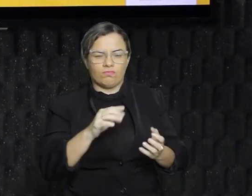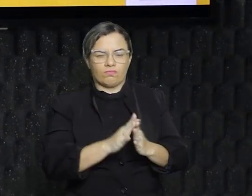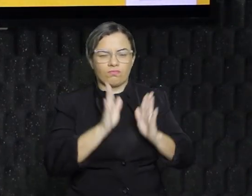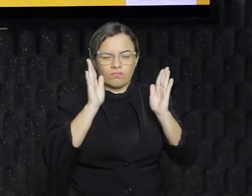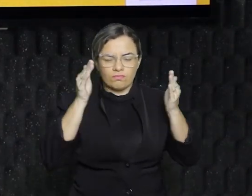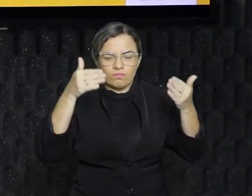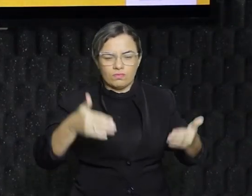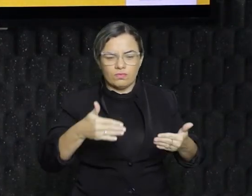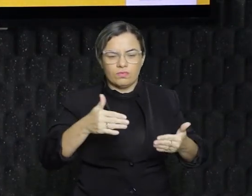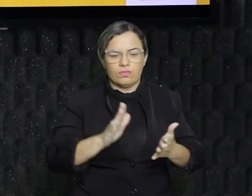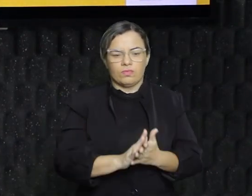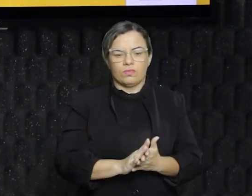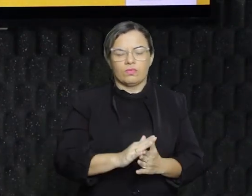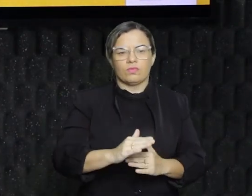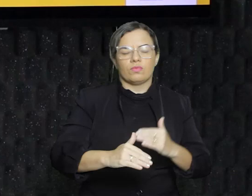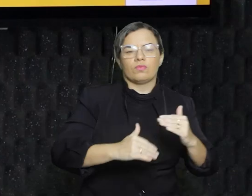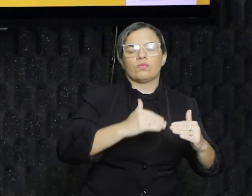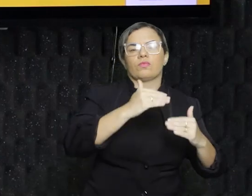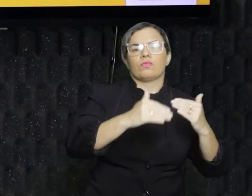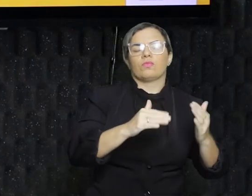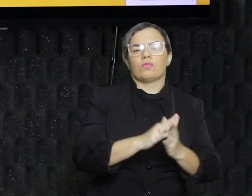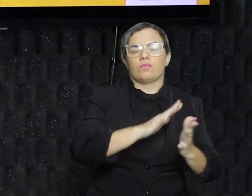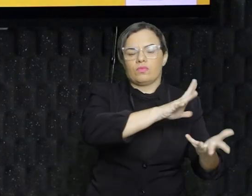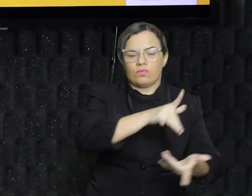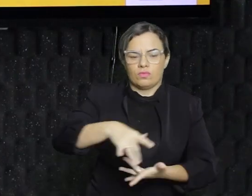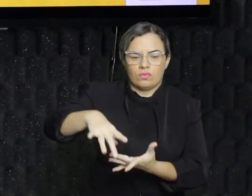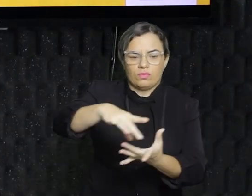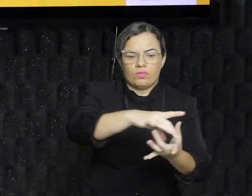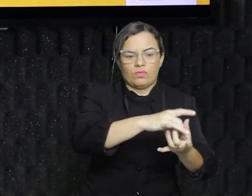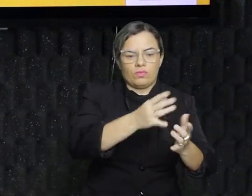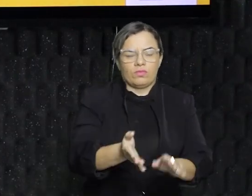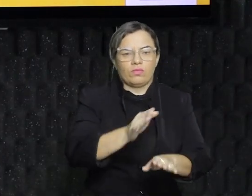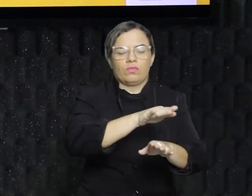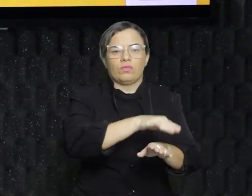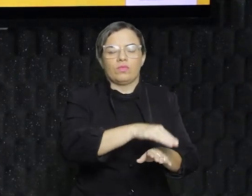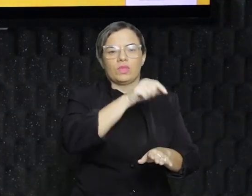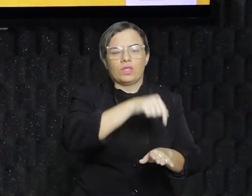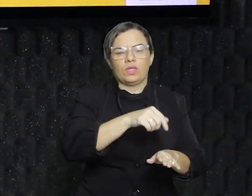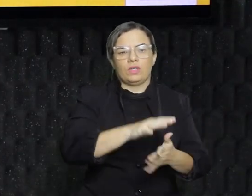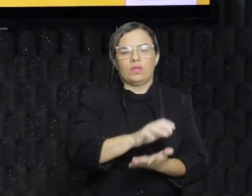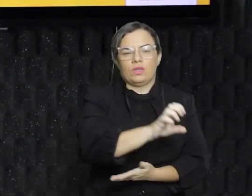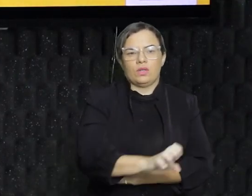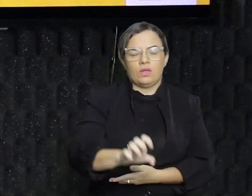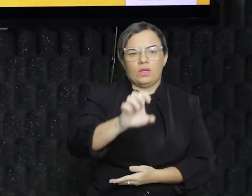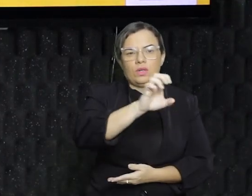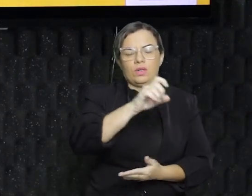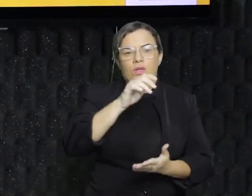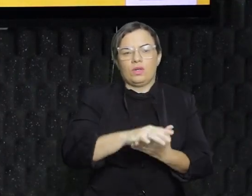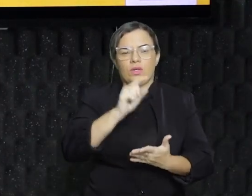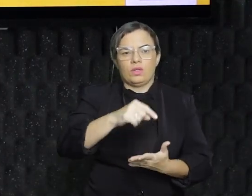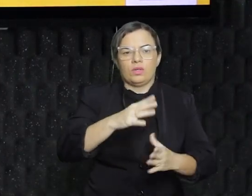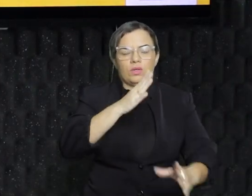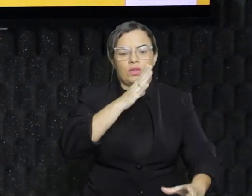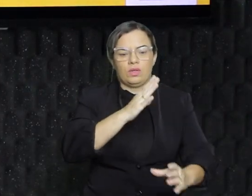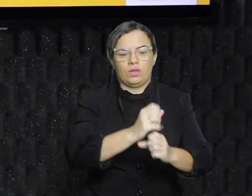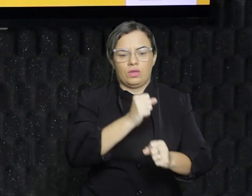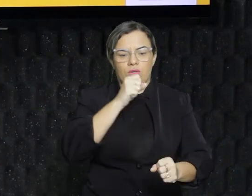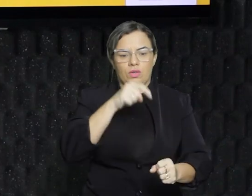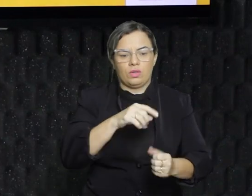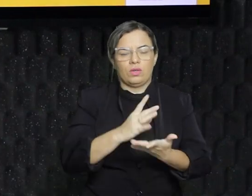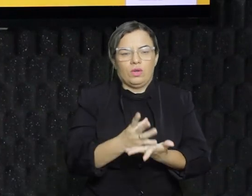no processo de globalização, as regiões que são mais inseridas nesse processo são aquelas que dão retorno ao capital, ou seja, que geram maior